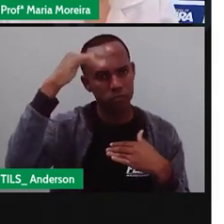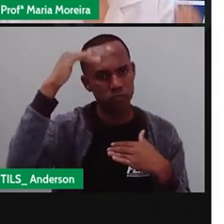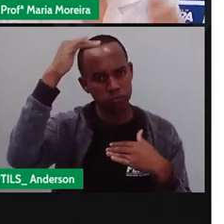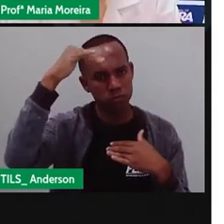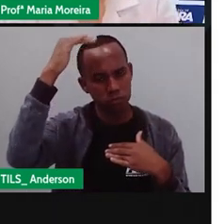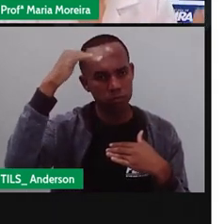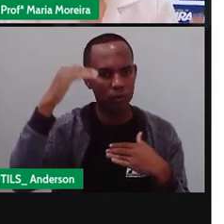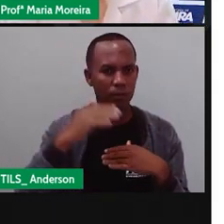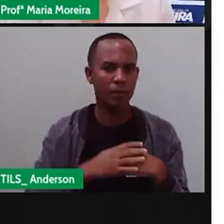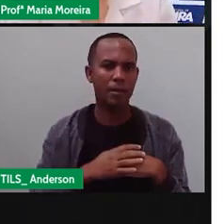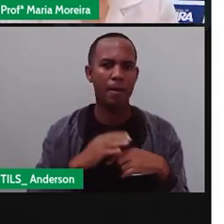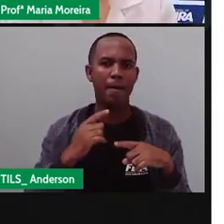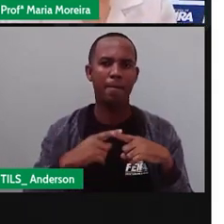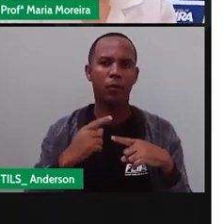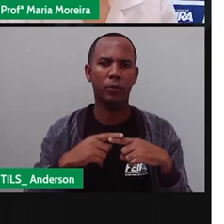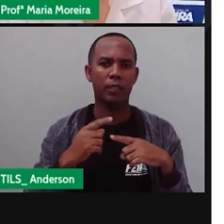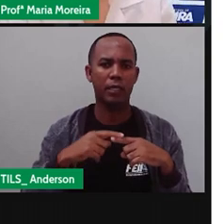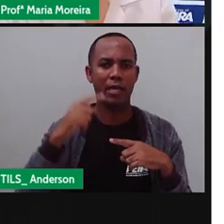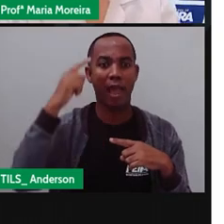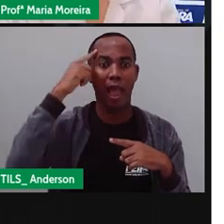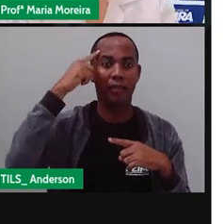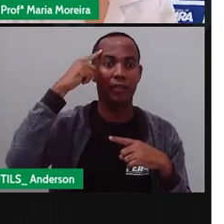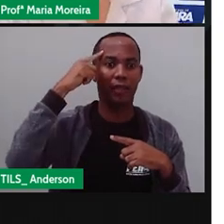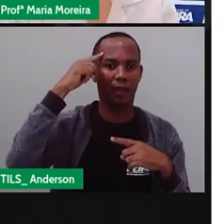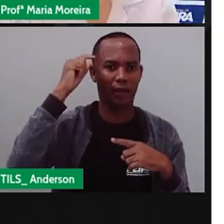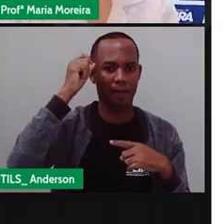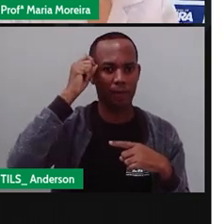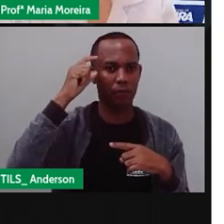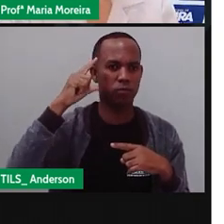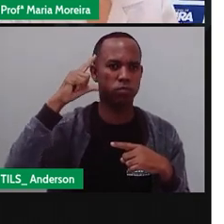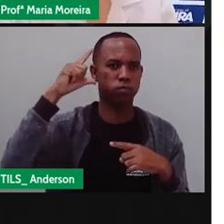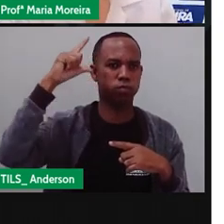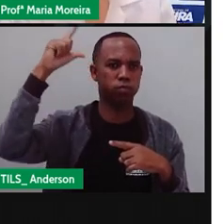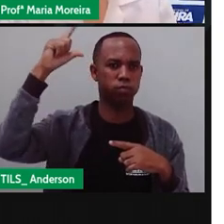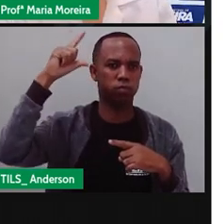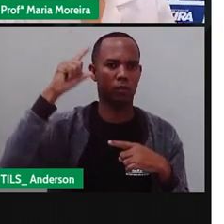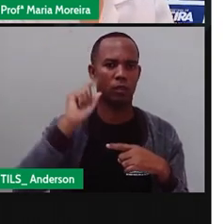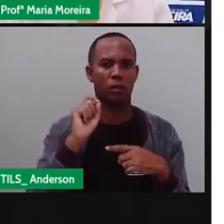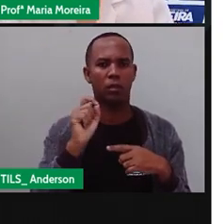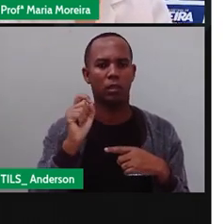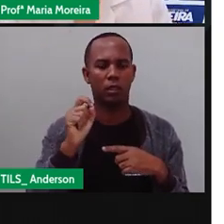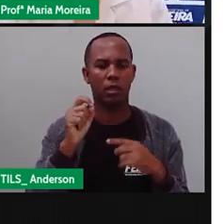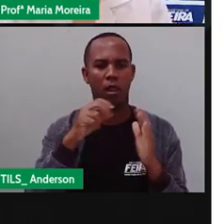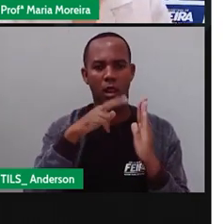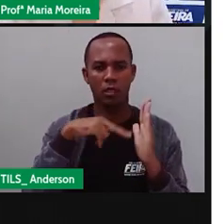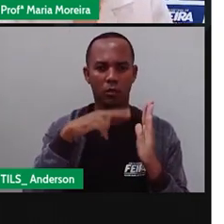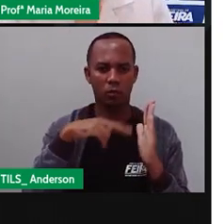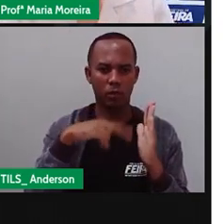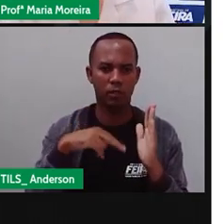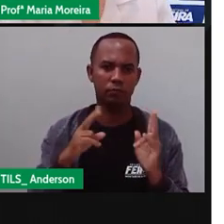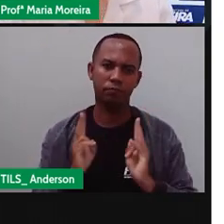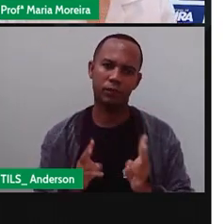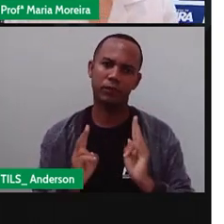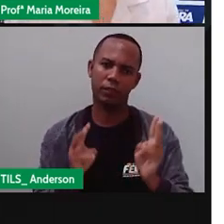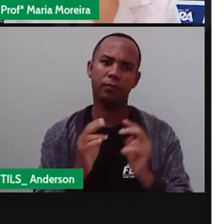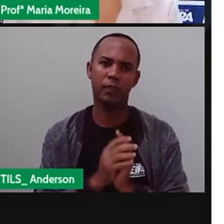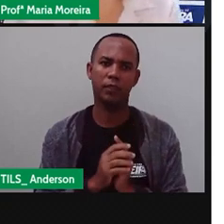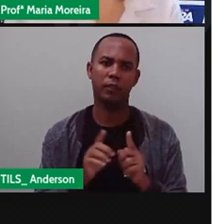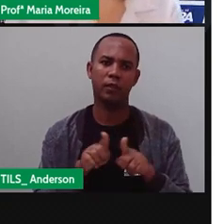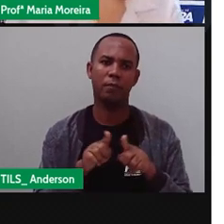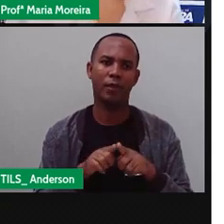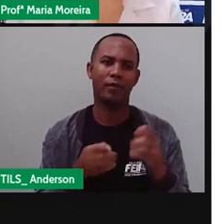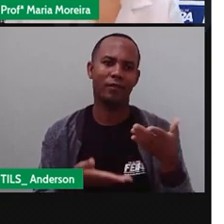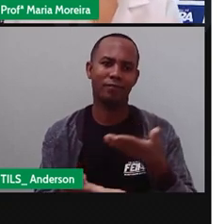essa nossa capacidade de desenvolver bem as ideias vai aumentando com o passar do tempo, de acordo com nossa leitura constante, com a troca